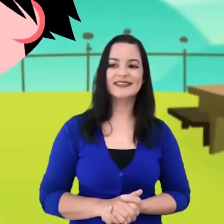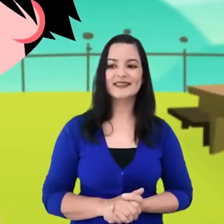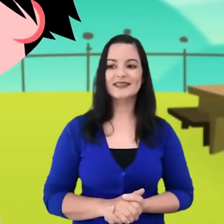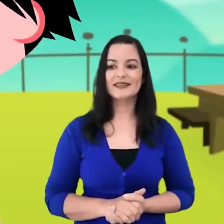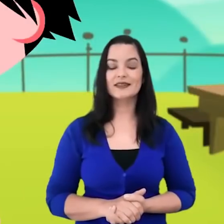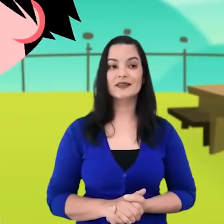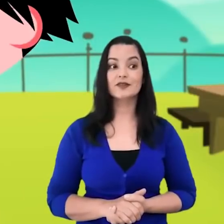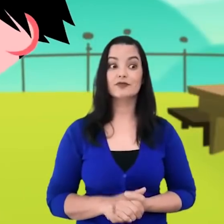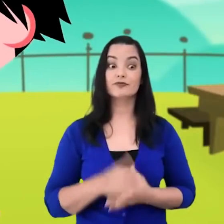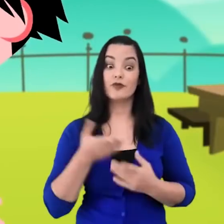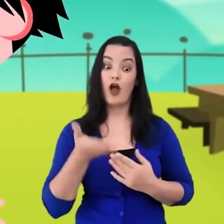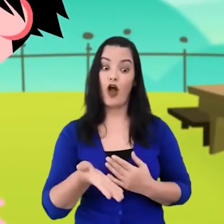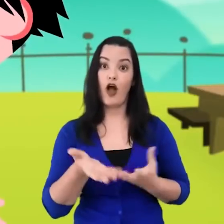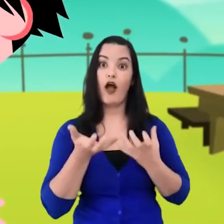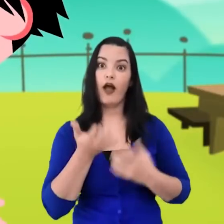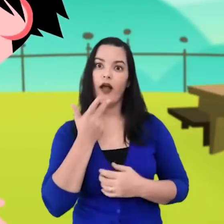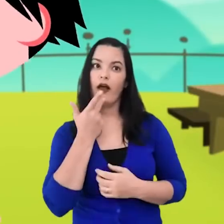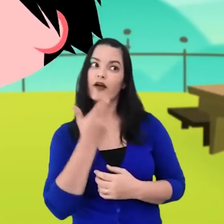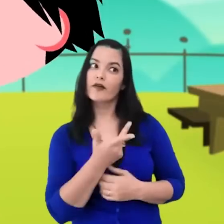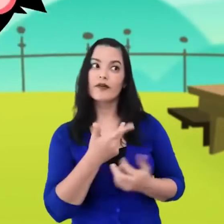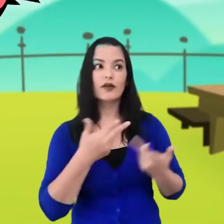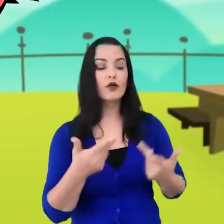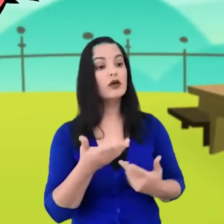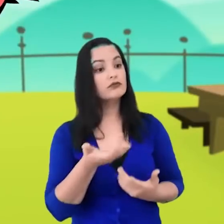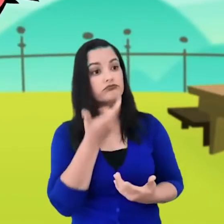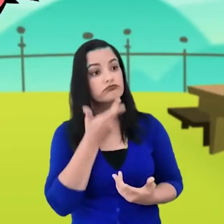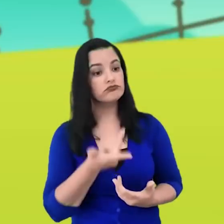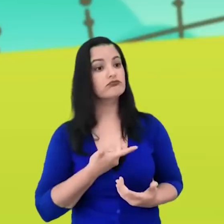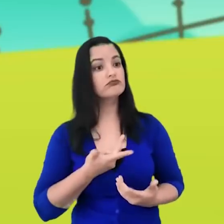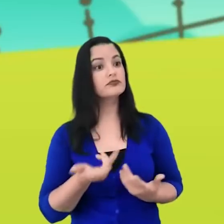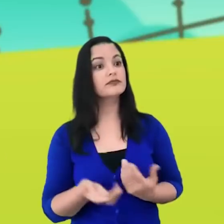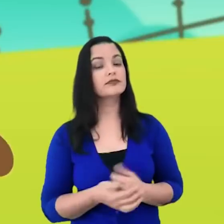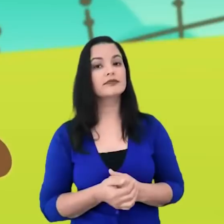O Cláudio quer dizer alguma coisa. Diz, Cláudio.